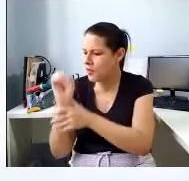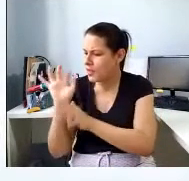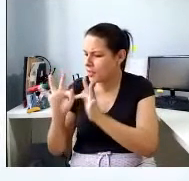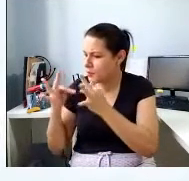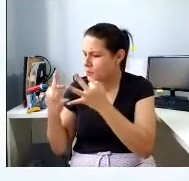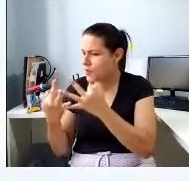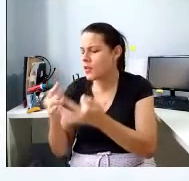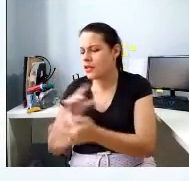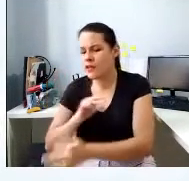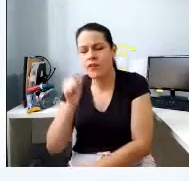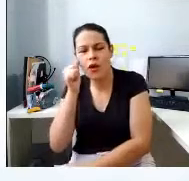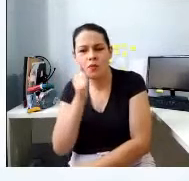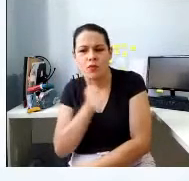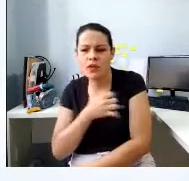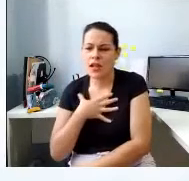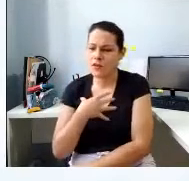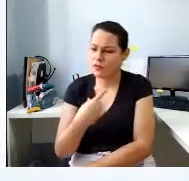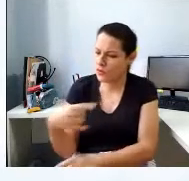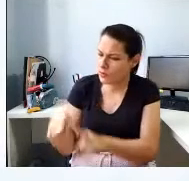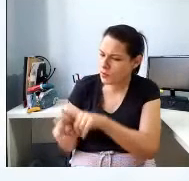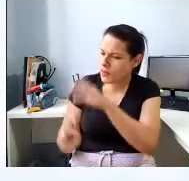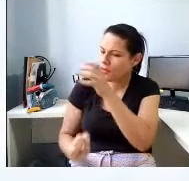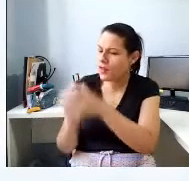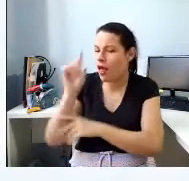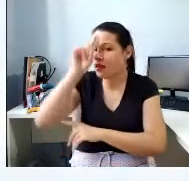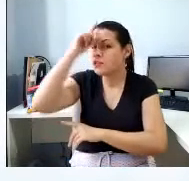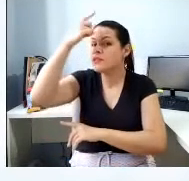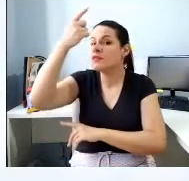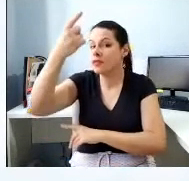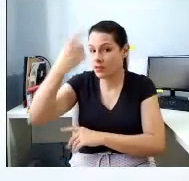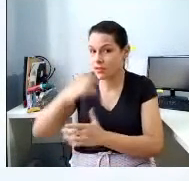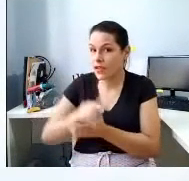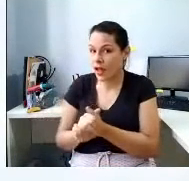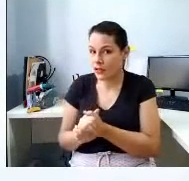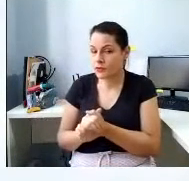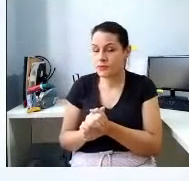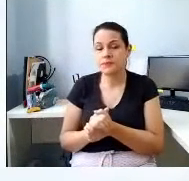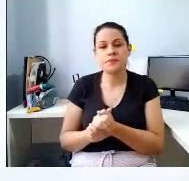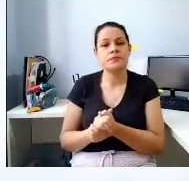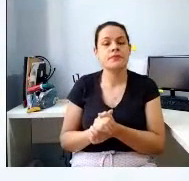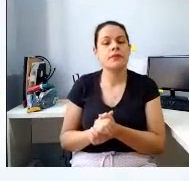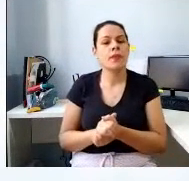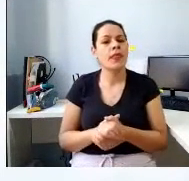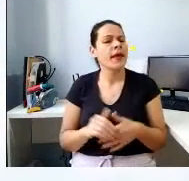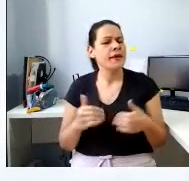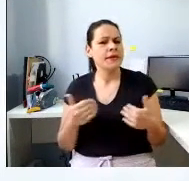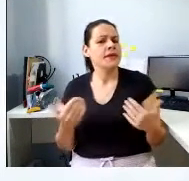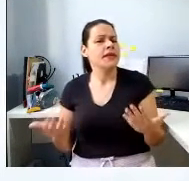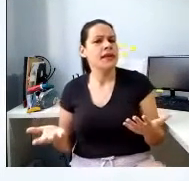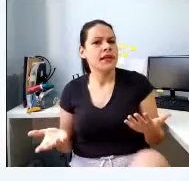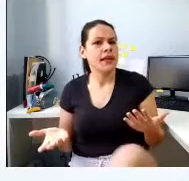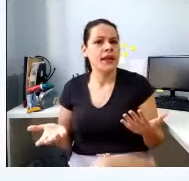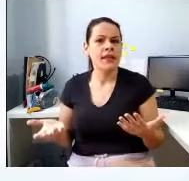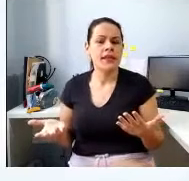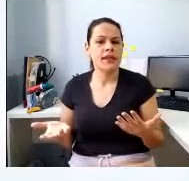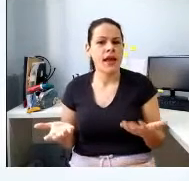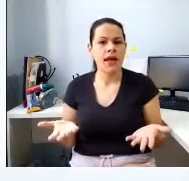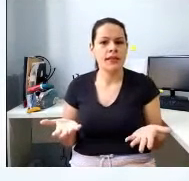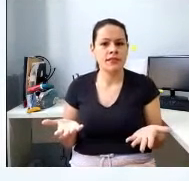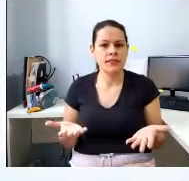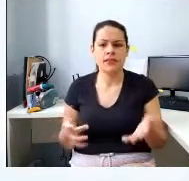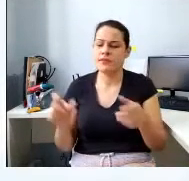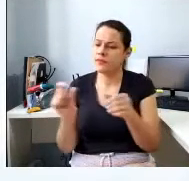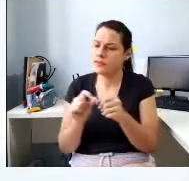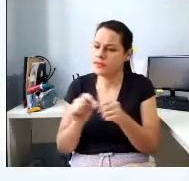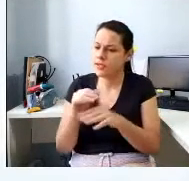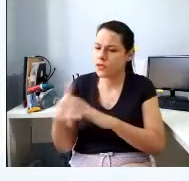mulher e um filho criados também artificialmente, E aí eles foram e fizeram